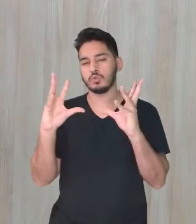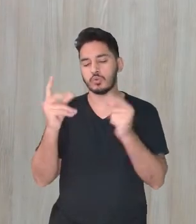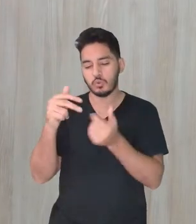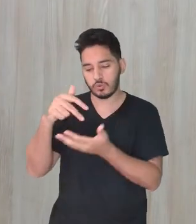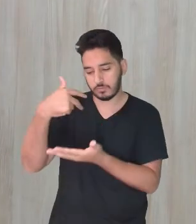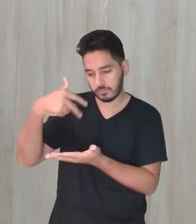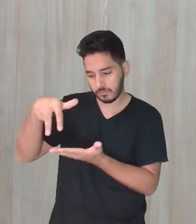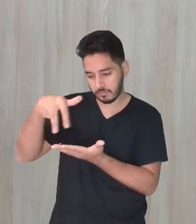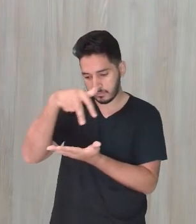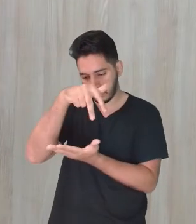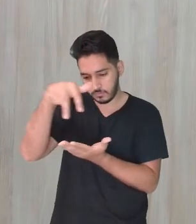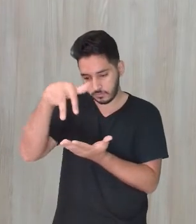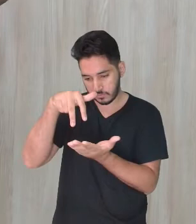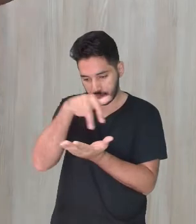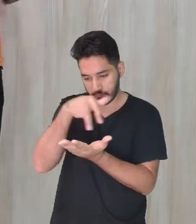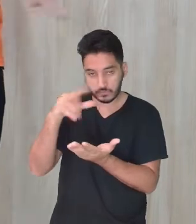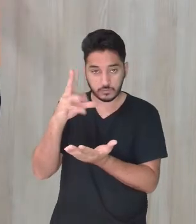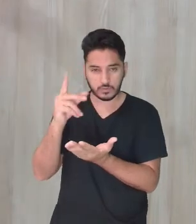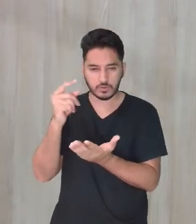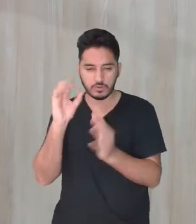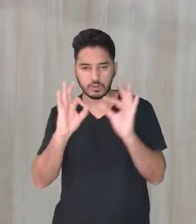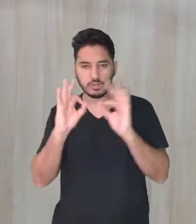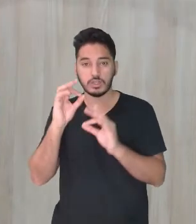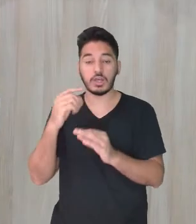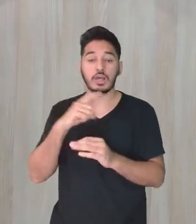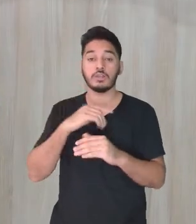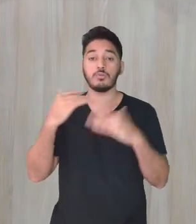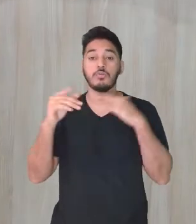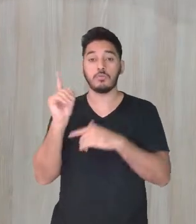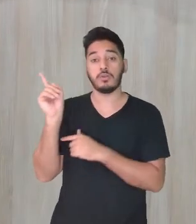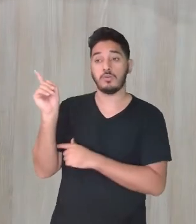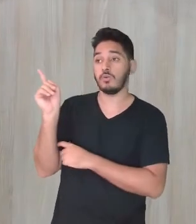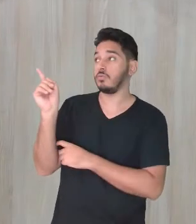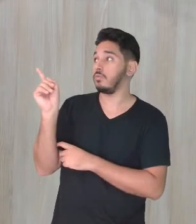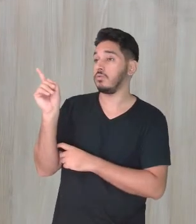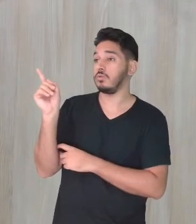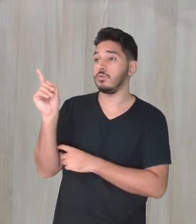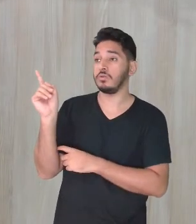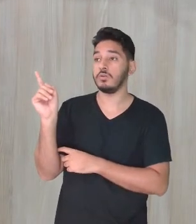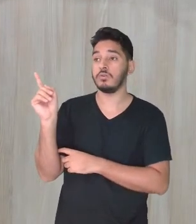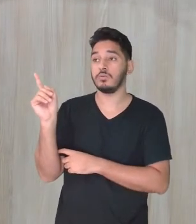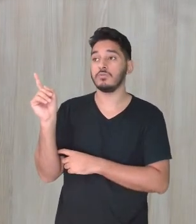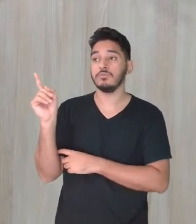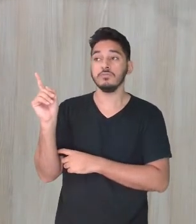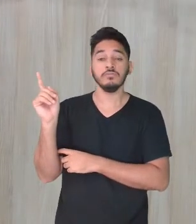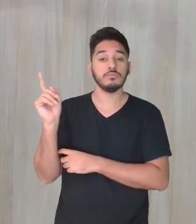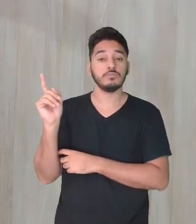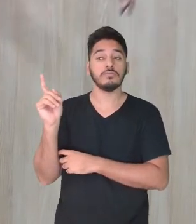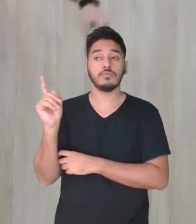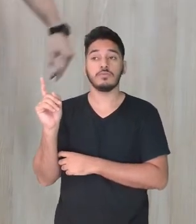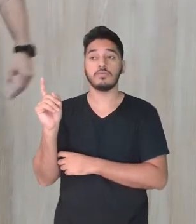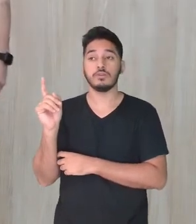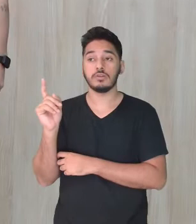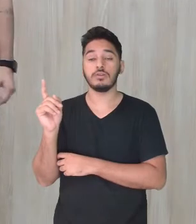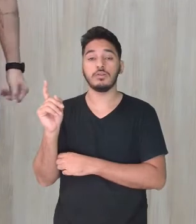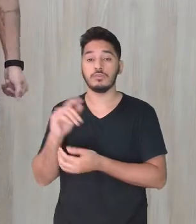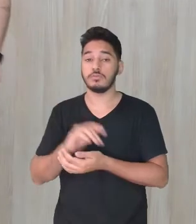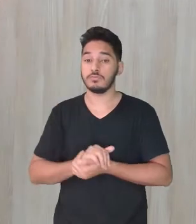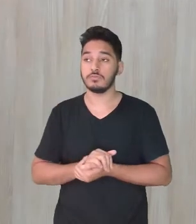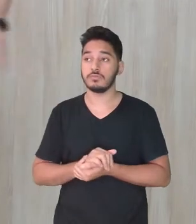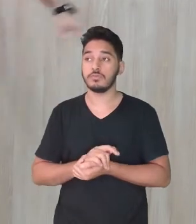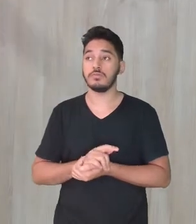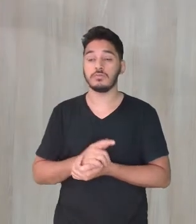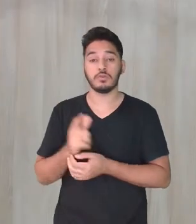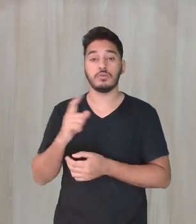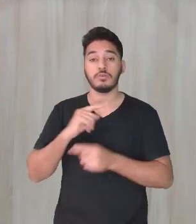tudo muito planejado. Até esse movimento que eu faço aqui, eu tenho... 180 graus aí, né? Eu ia falar isso agora. Eu